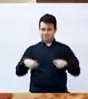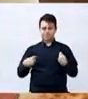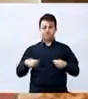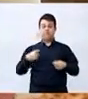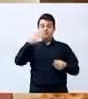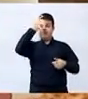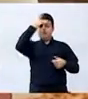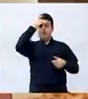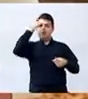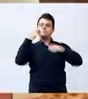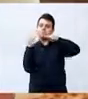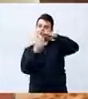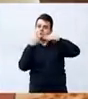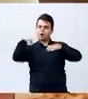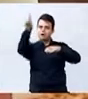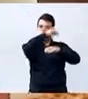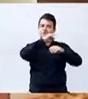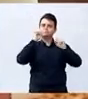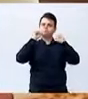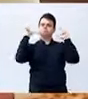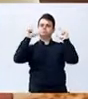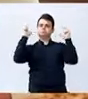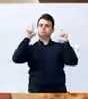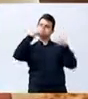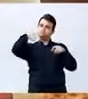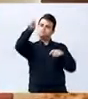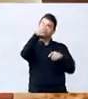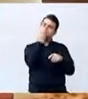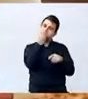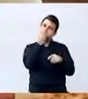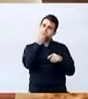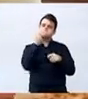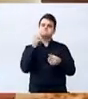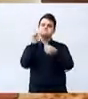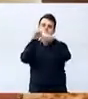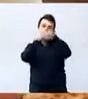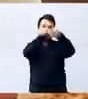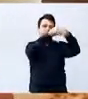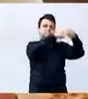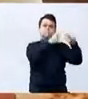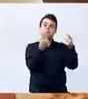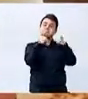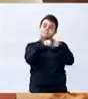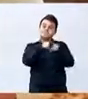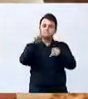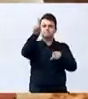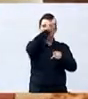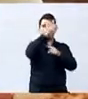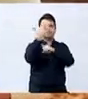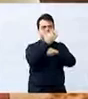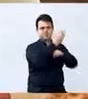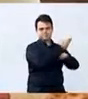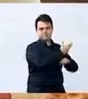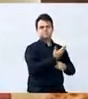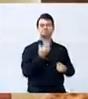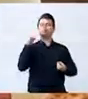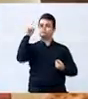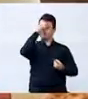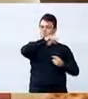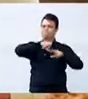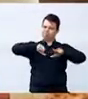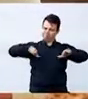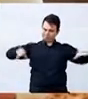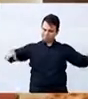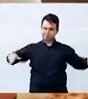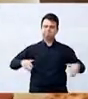Conscientização com as empresas também, para a gente poder fazer uma parceria. Então, assim, é essa dificuldade que a gente